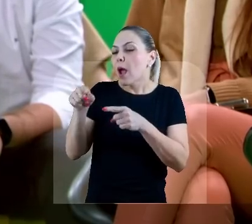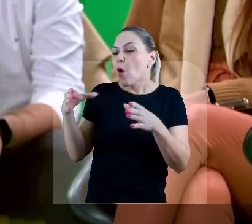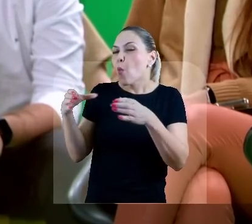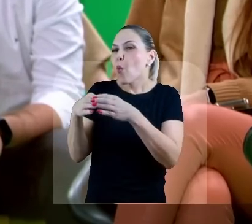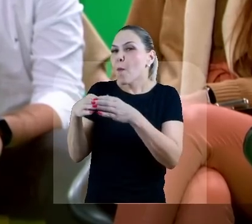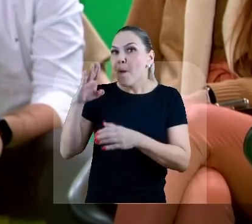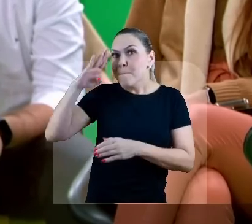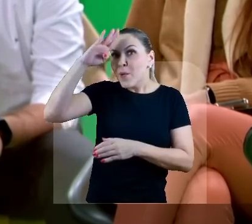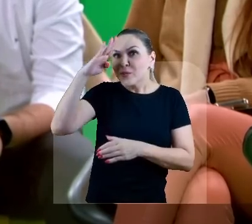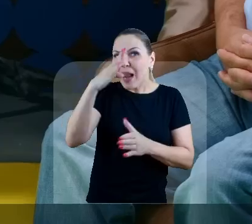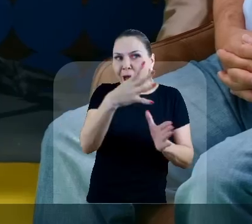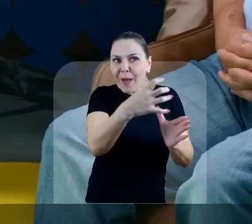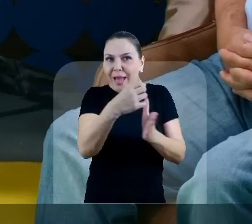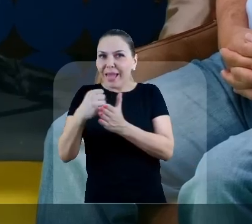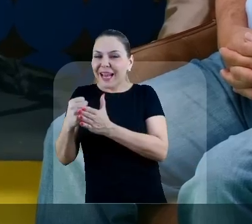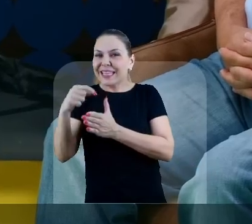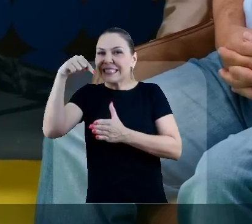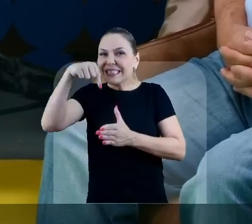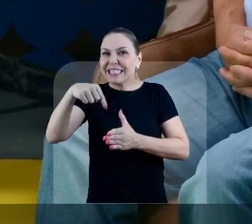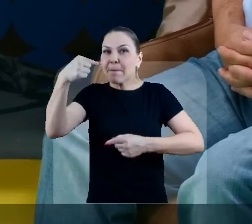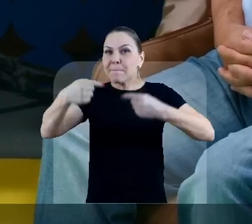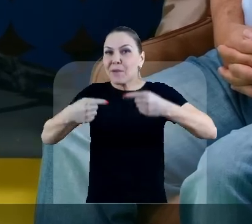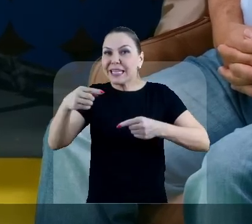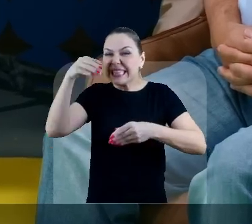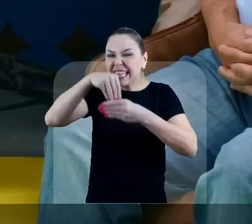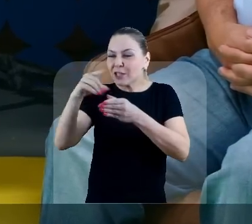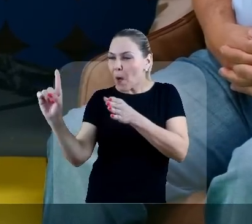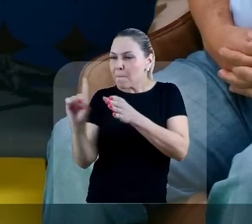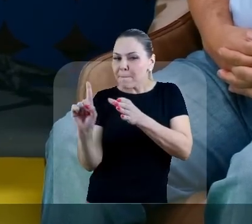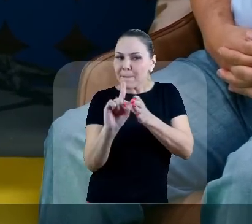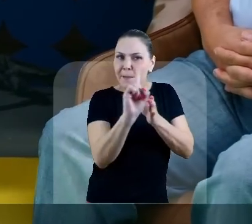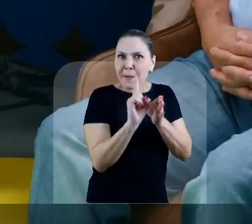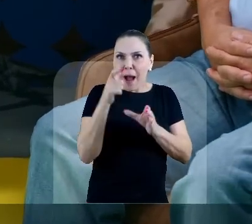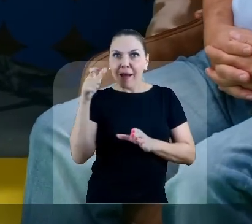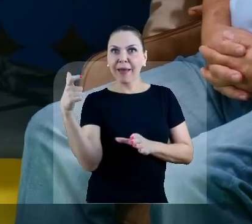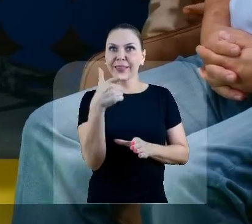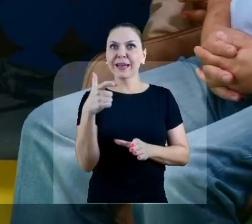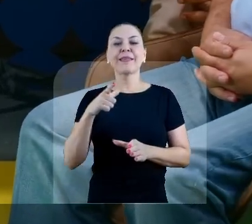que o Bolsonaro trouxe para a política e trouxe por se